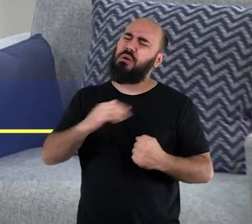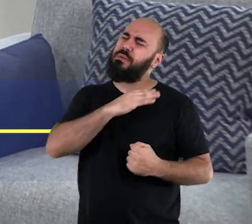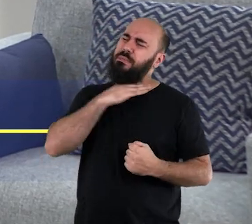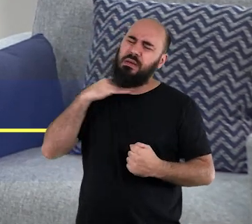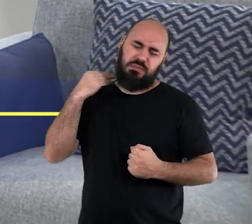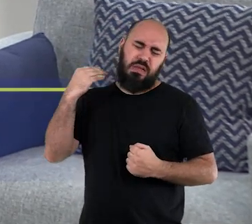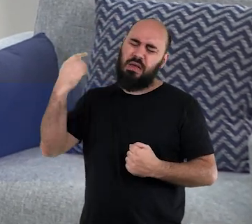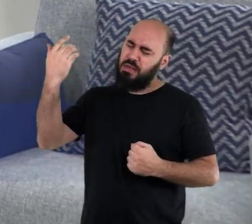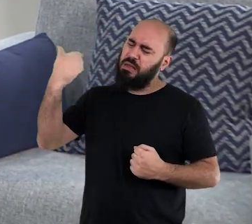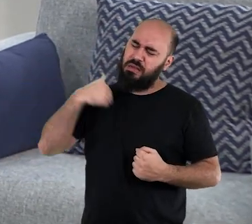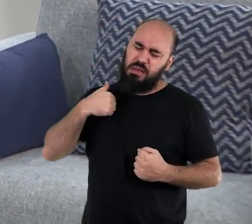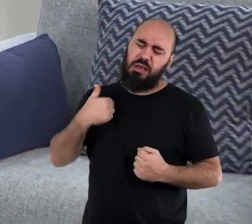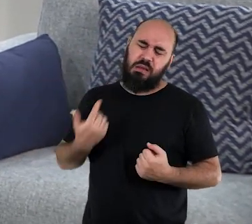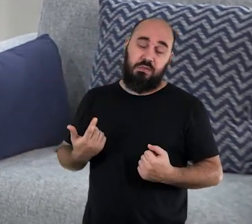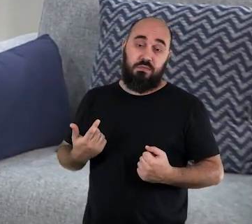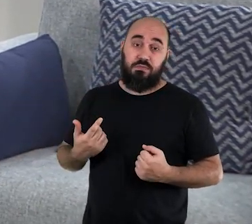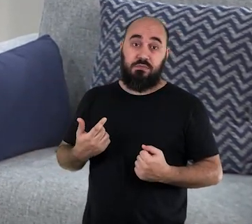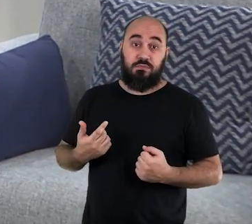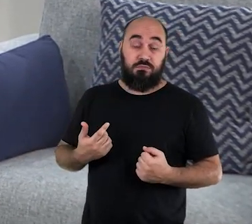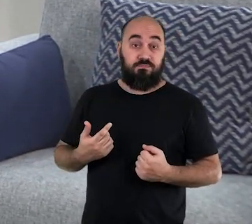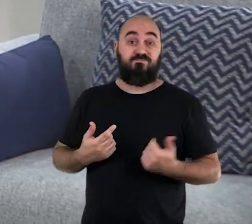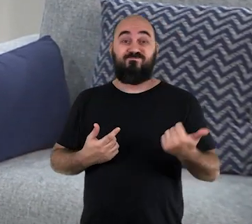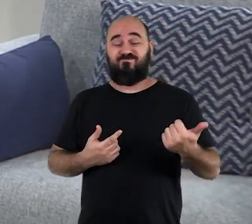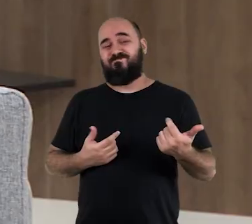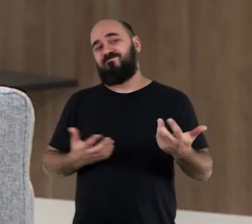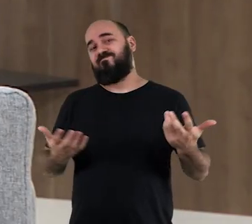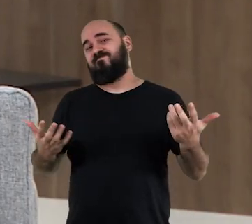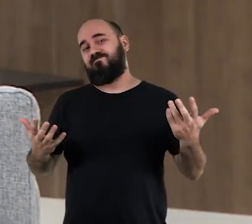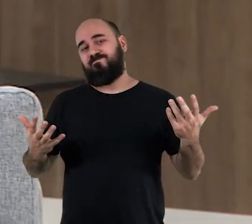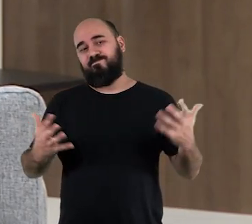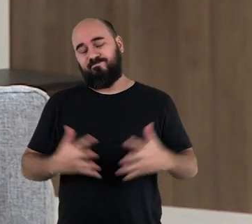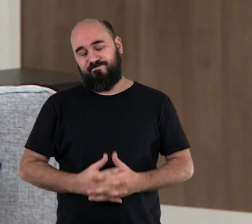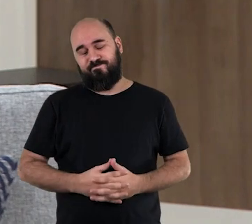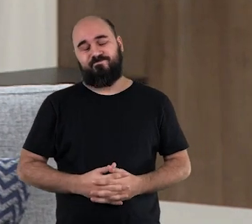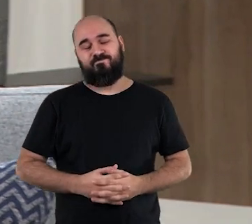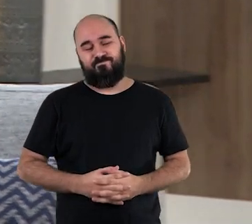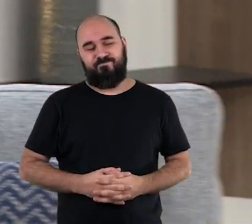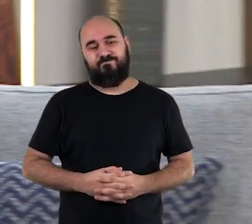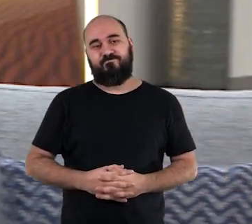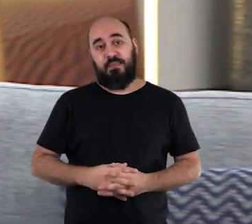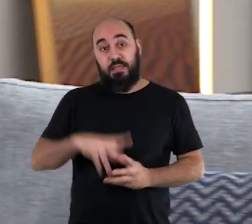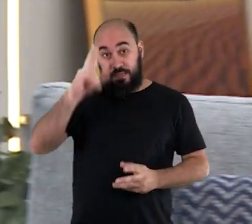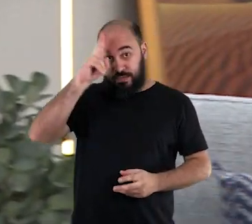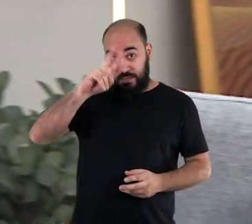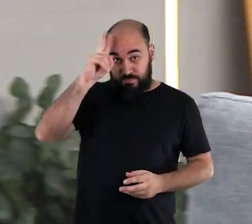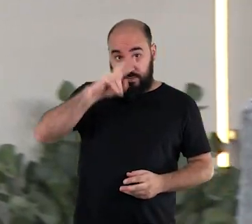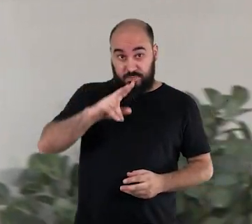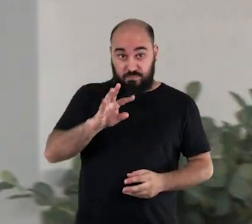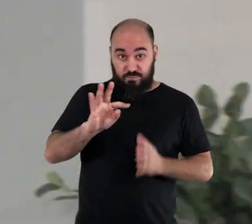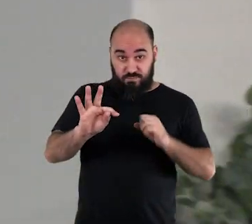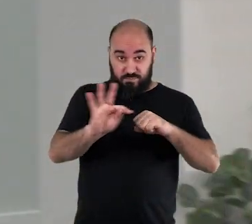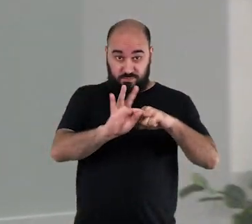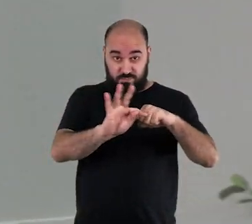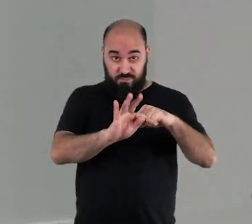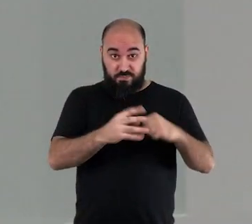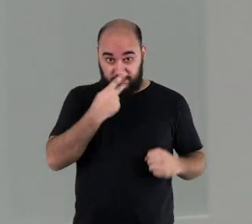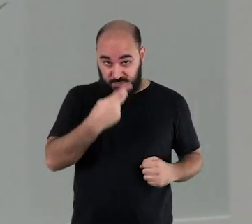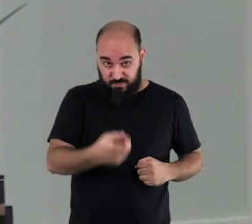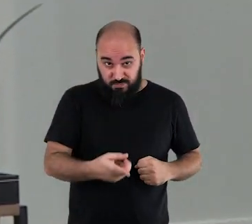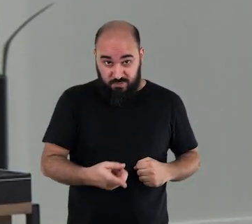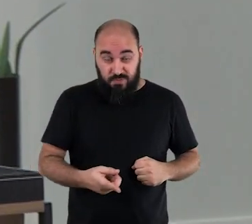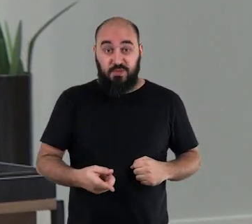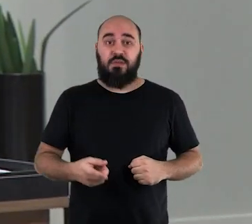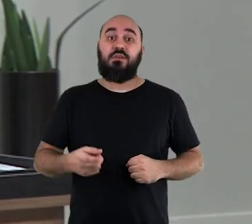sentiu vontade de morrer. Lembra que Tiago diz que Elias era um homem semelhante a